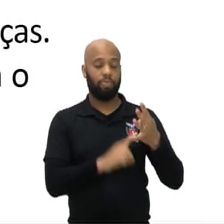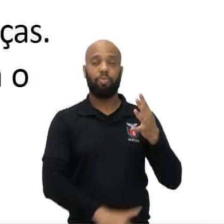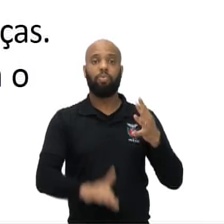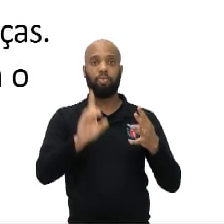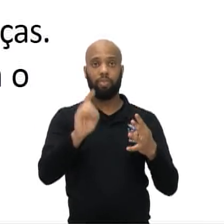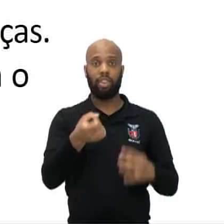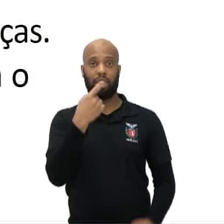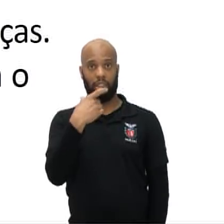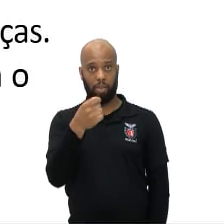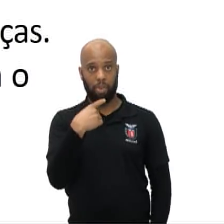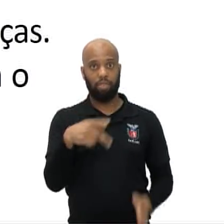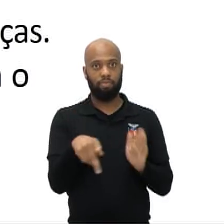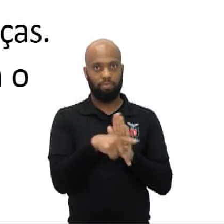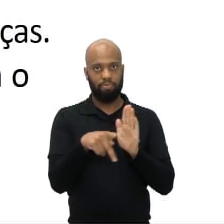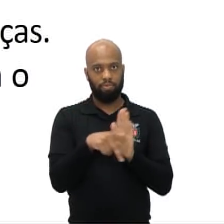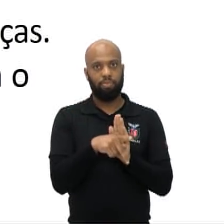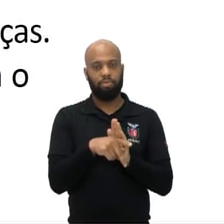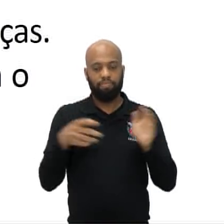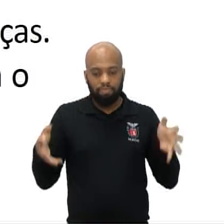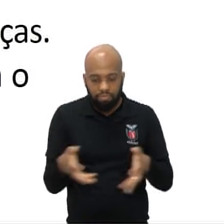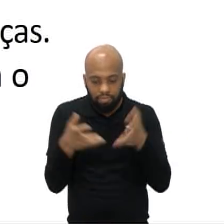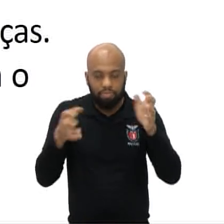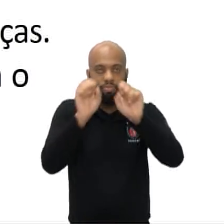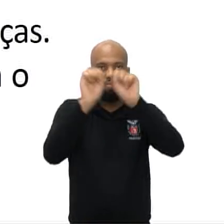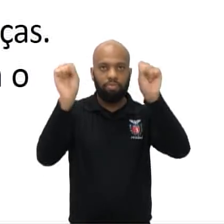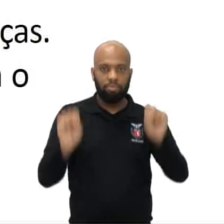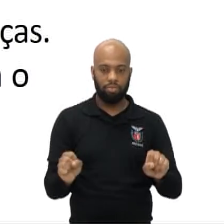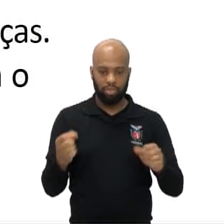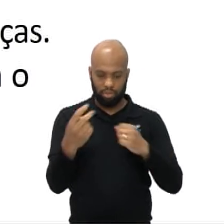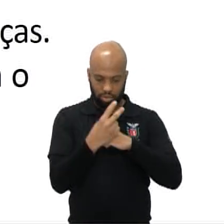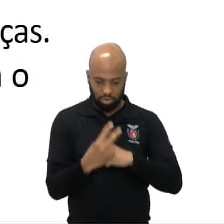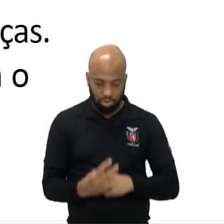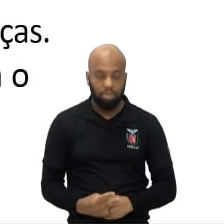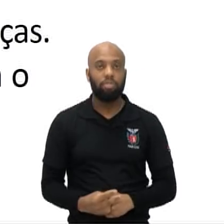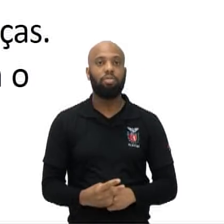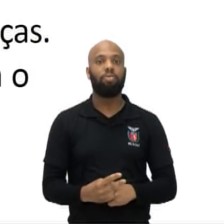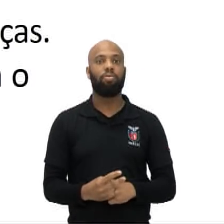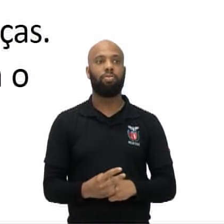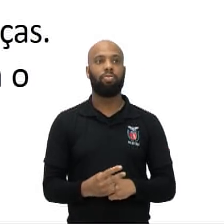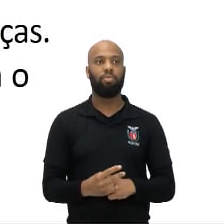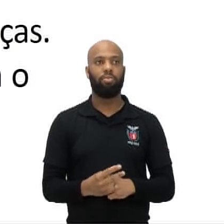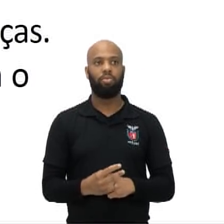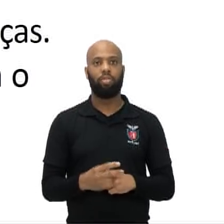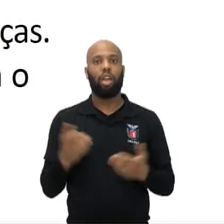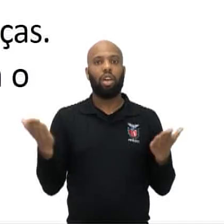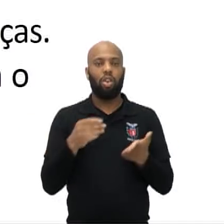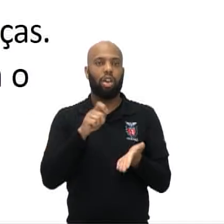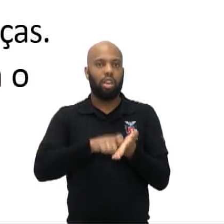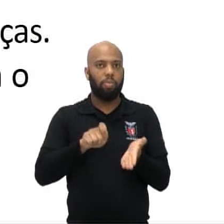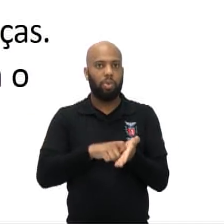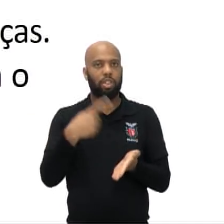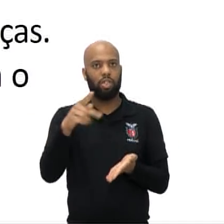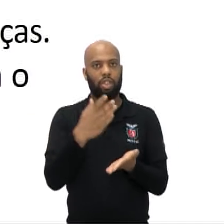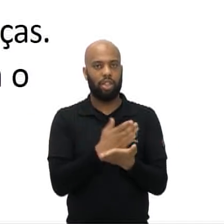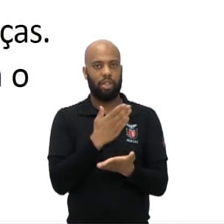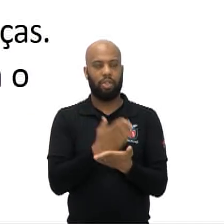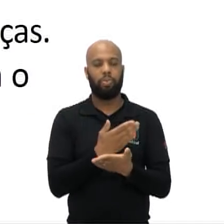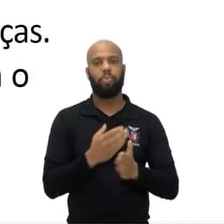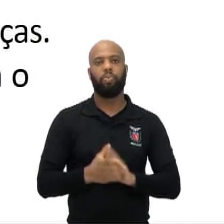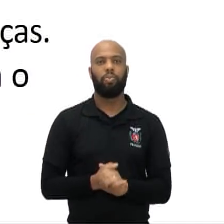letra D, o antibiótico são remédios que estimulam o sistema imunológico a produzir anticorpos? No caderno a resposta certa, pessoal.